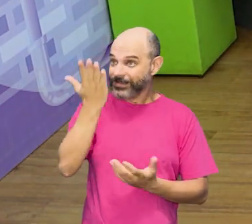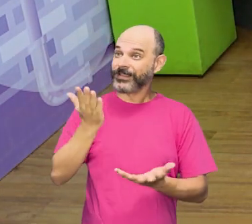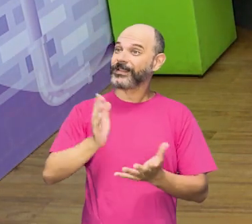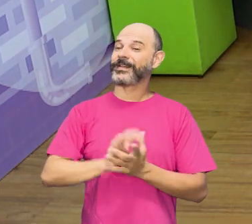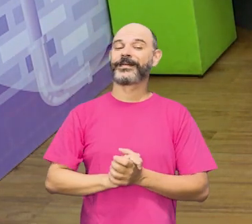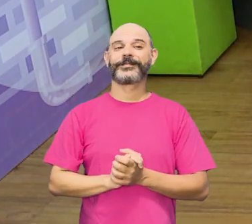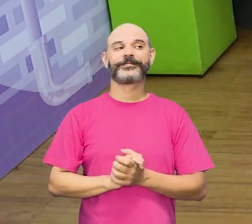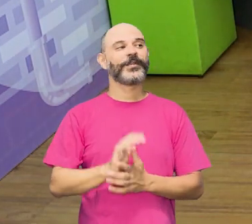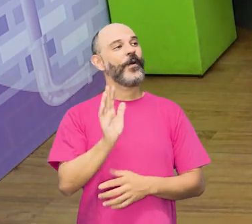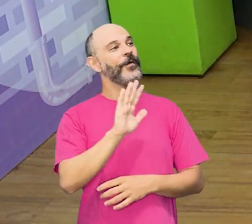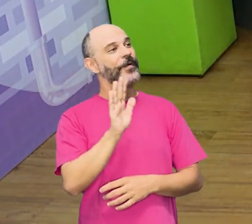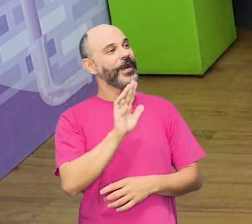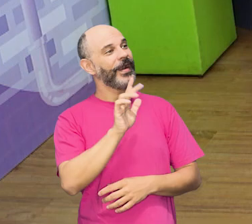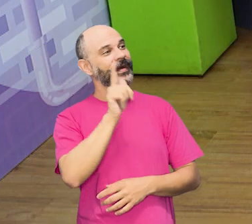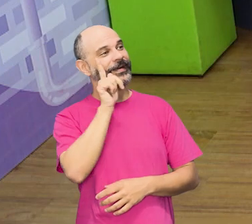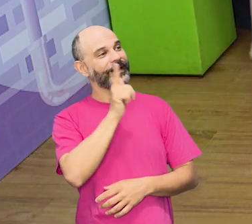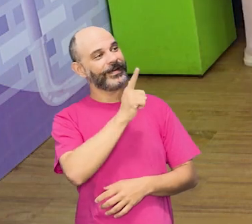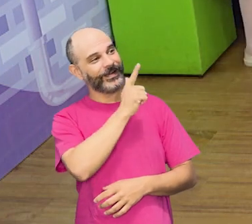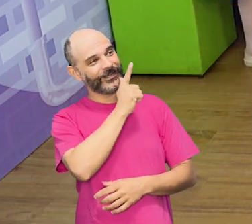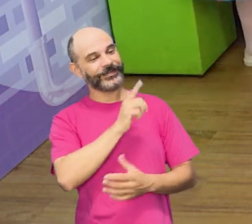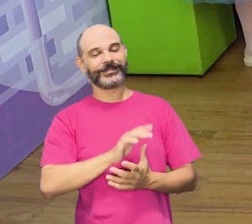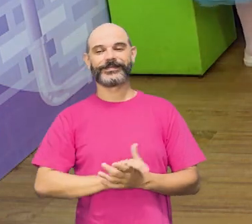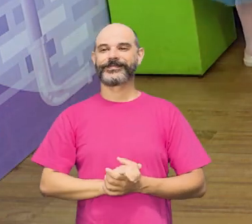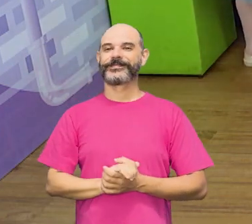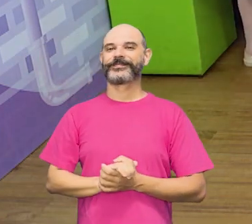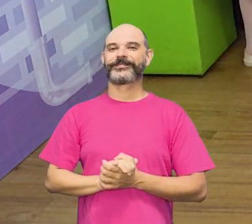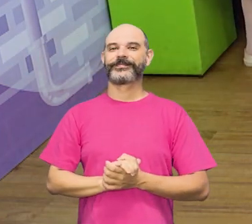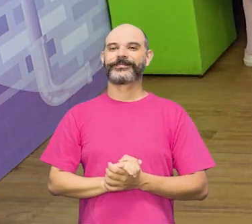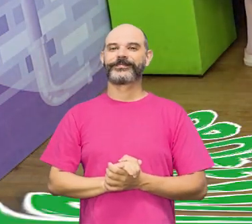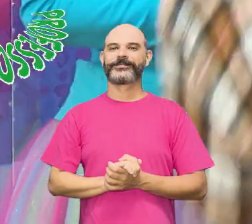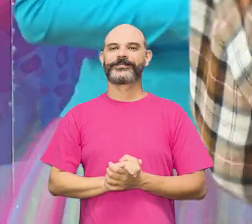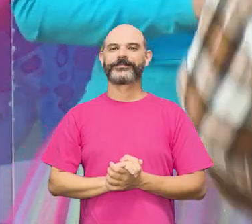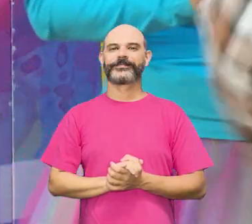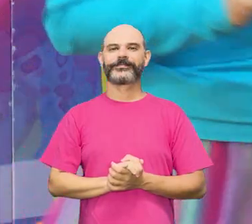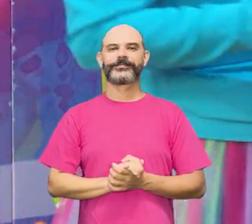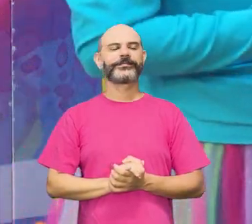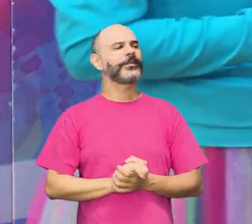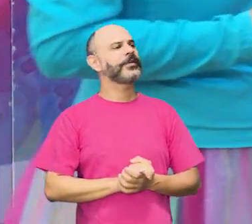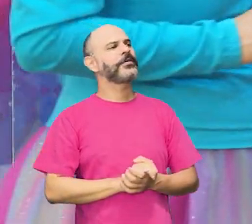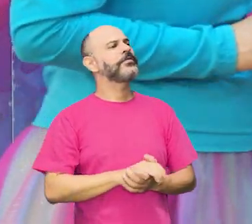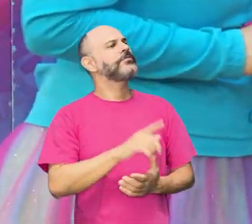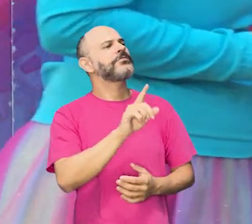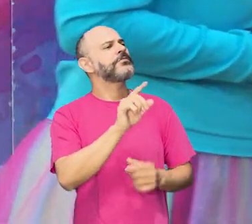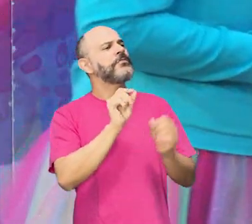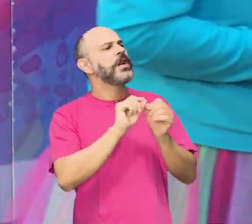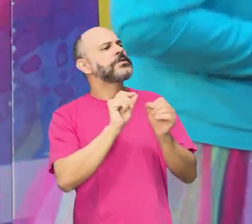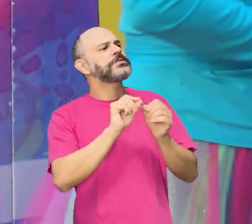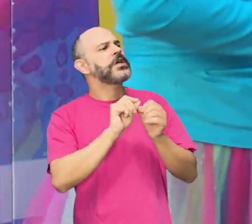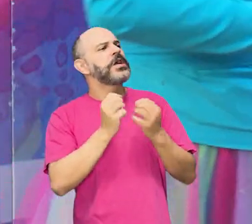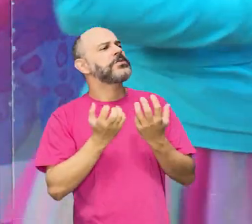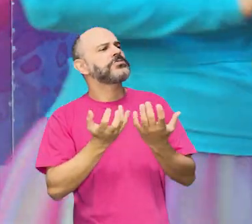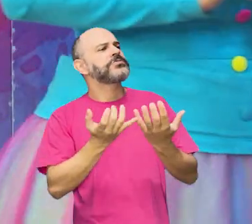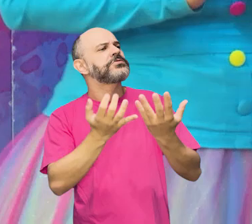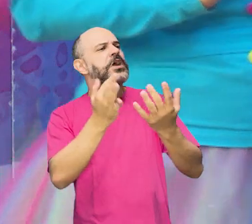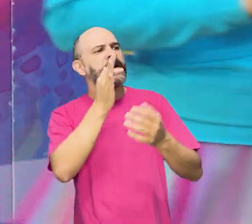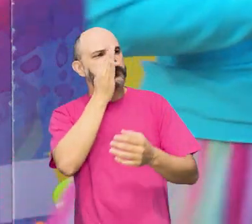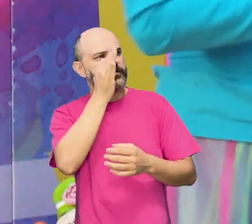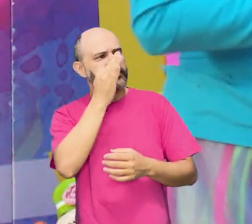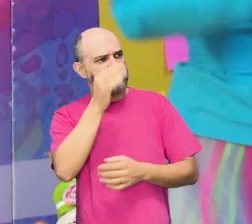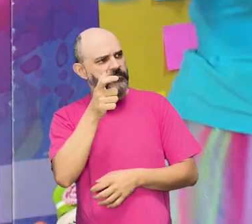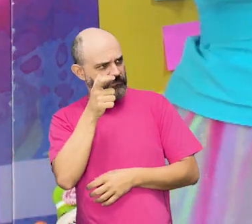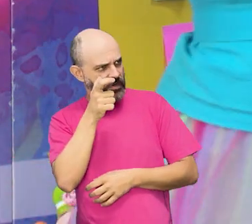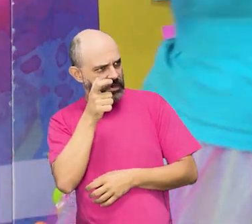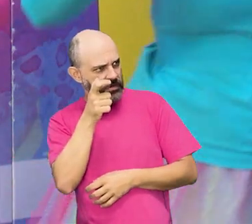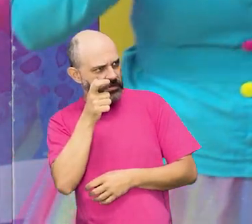Matita Sassiguenja de Perê! Olá, diretora Gláucia! O que tá fazendo no jardim? Observando